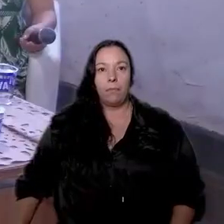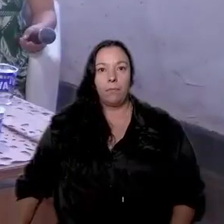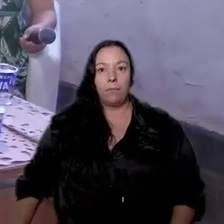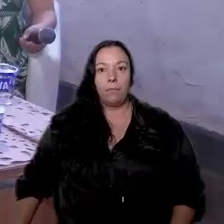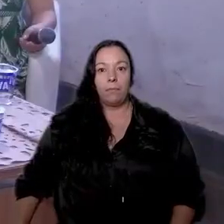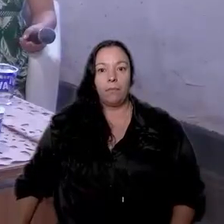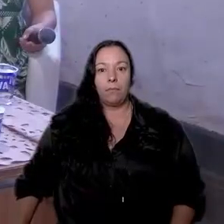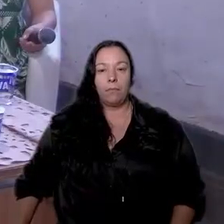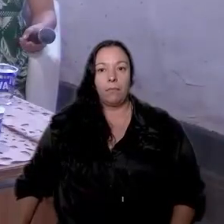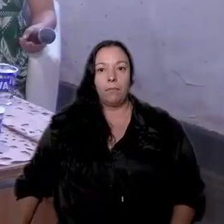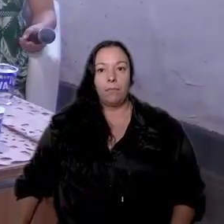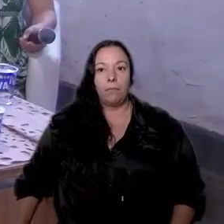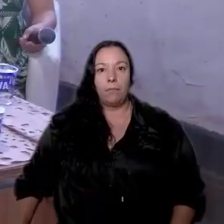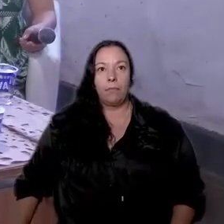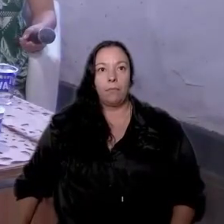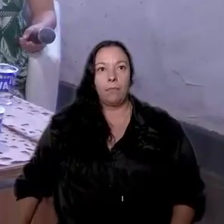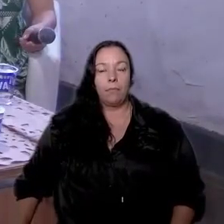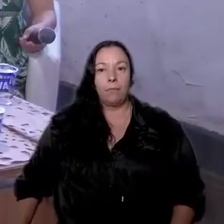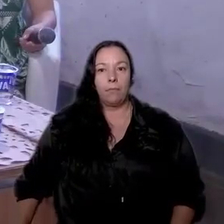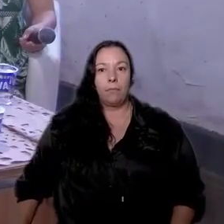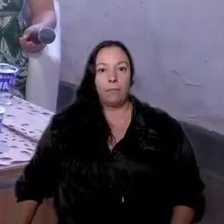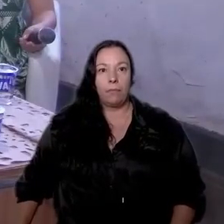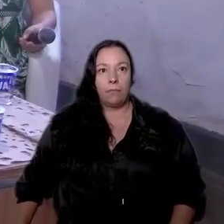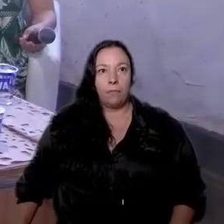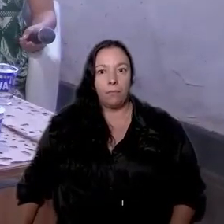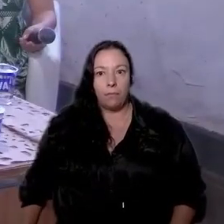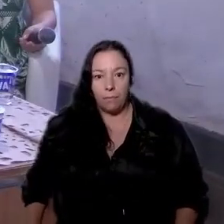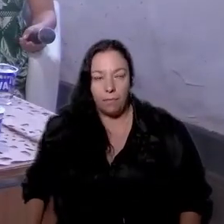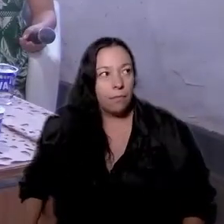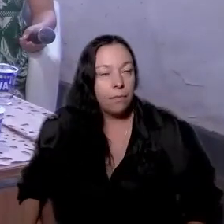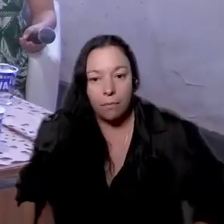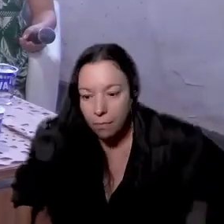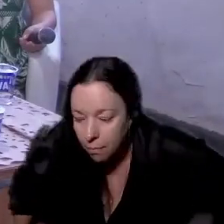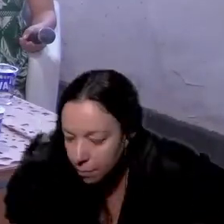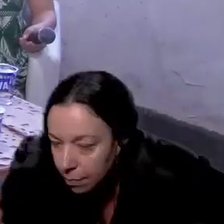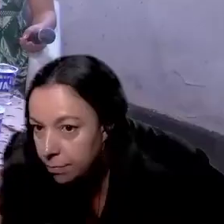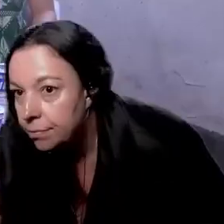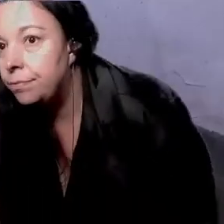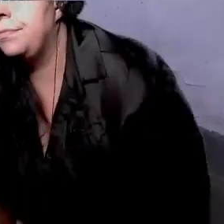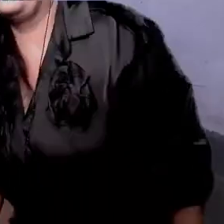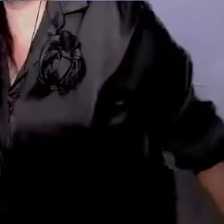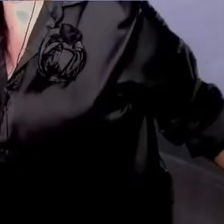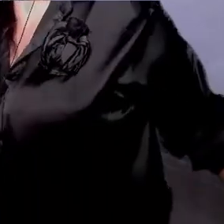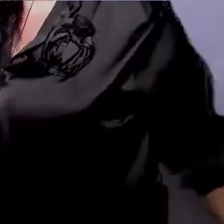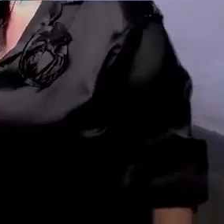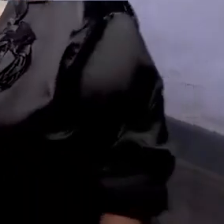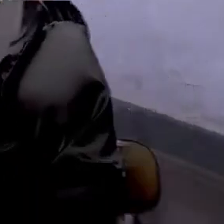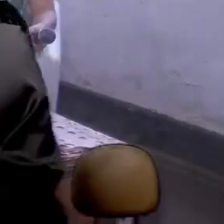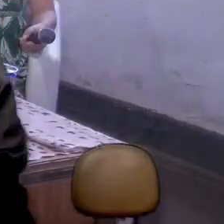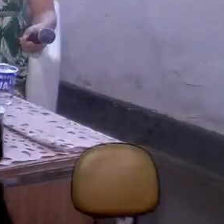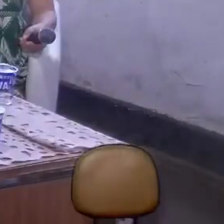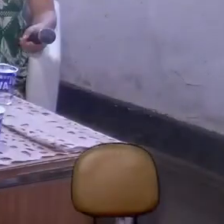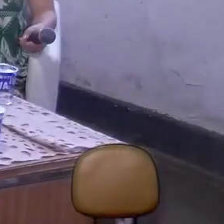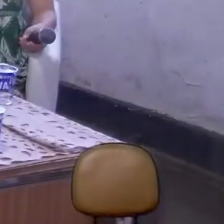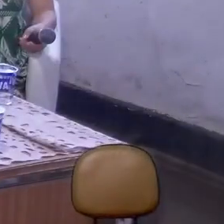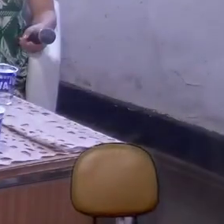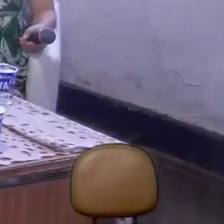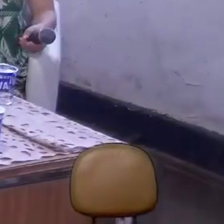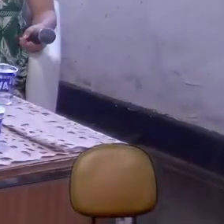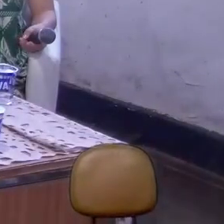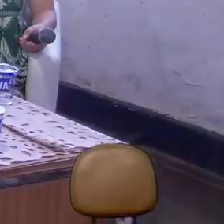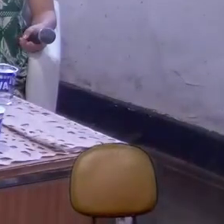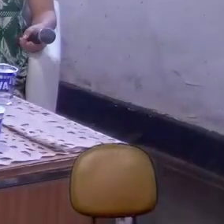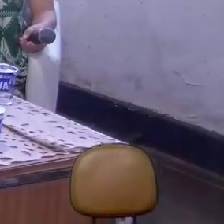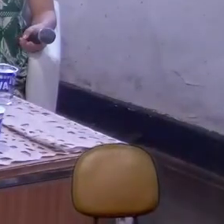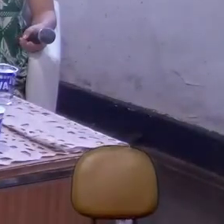Cidades que talvez vocês nunca ouviram falar. Projeto de educação para crianças, chamado Mãe Água. É uma peça